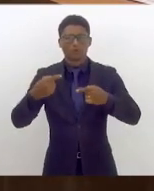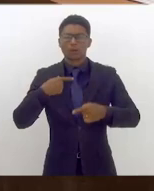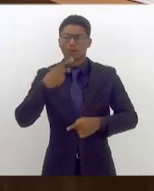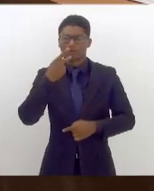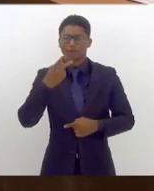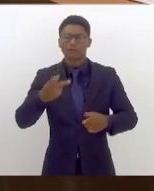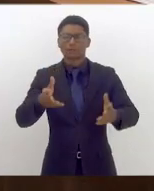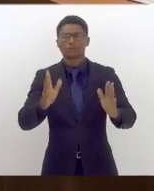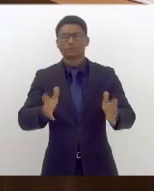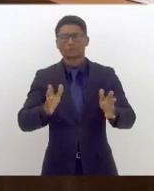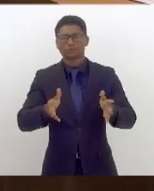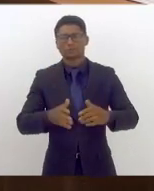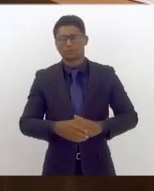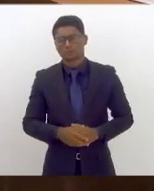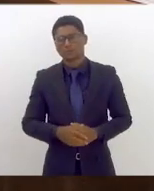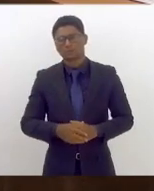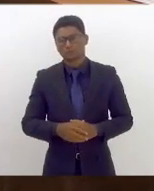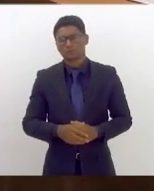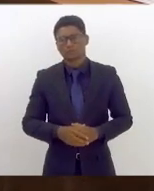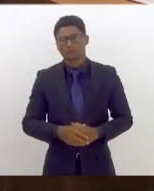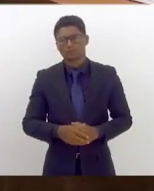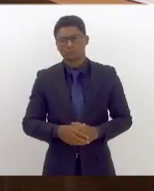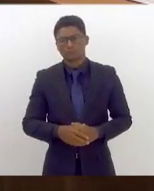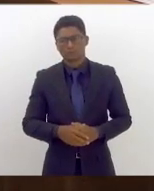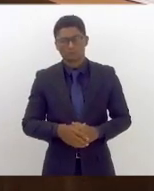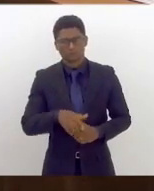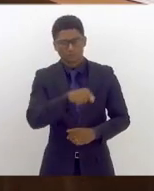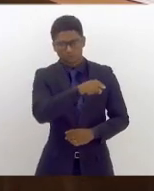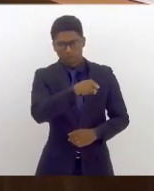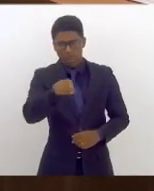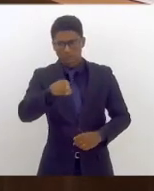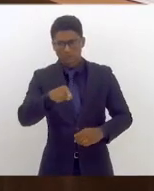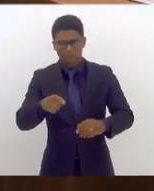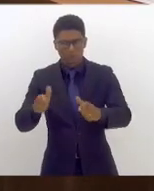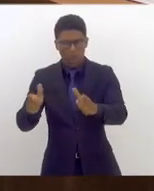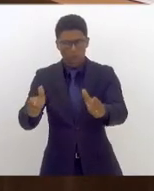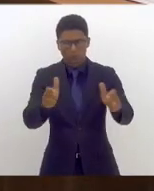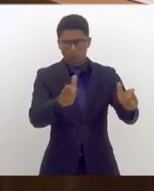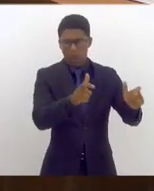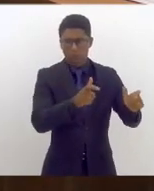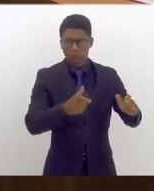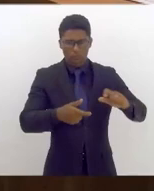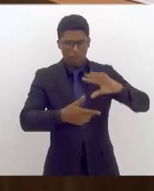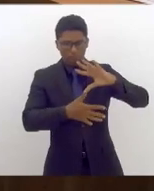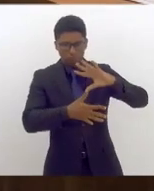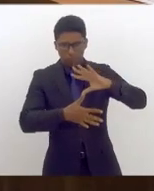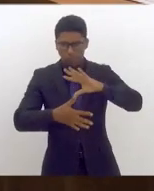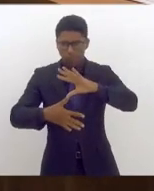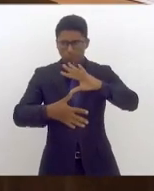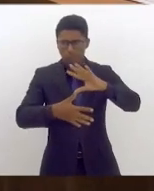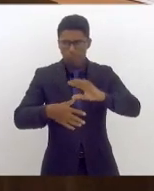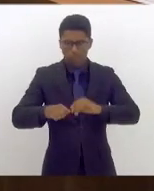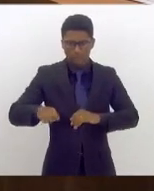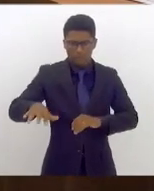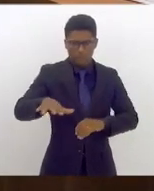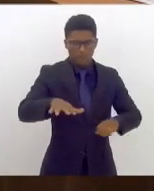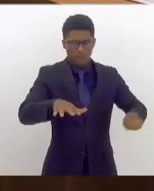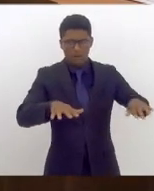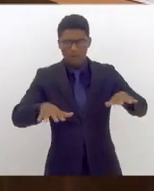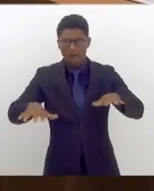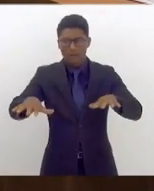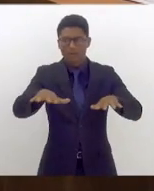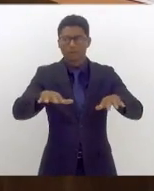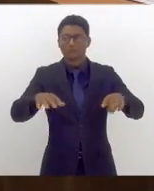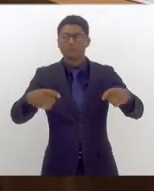pontuado que as coordenadas geográficas dos perímetros das diversas áreas deveriam